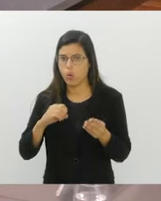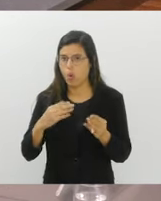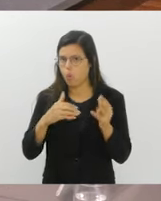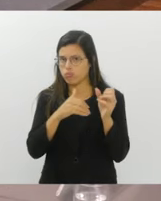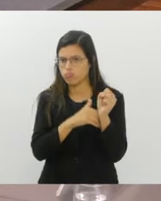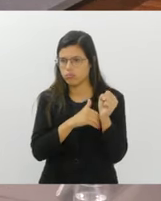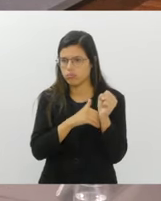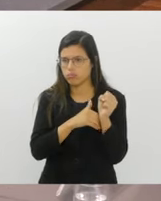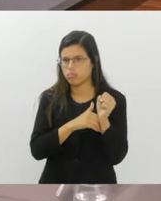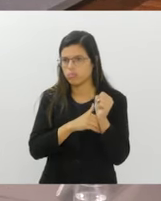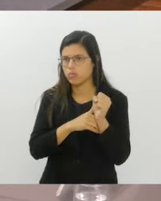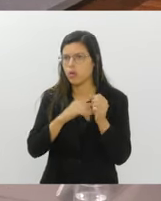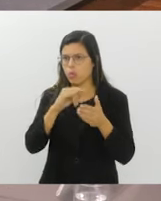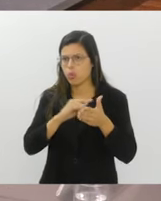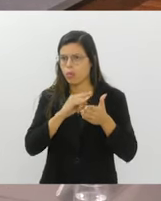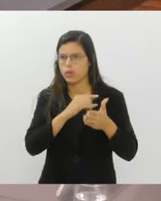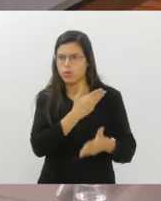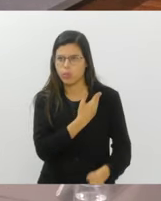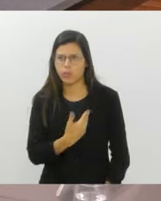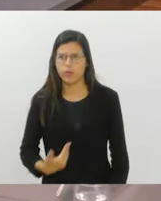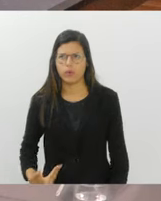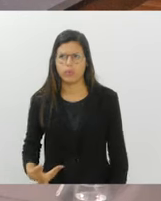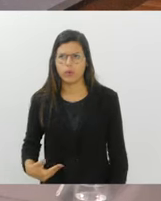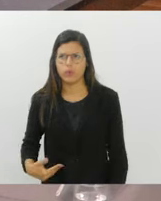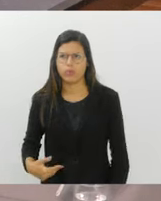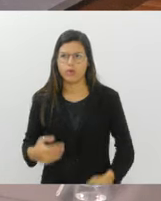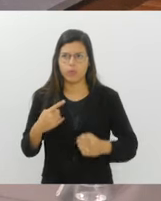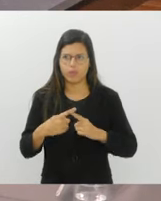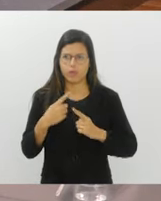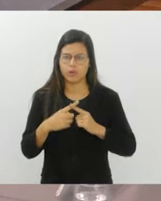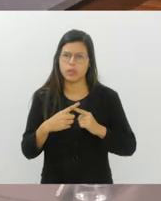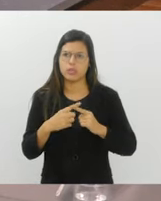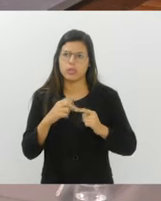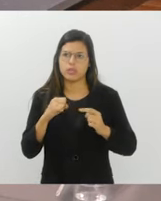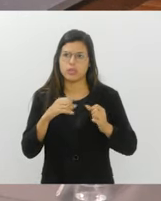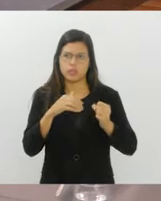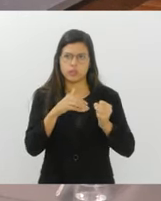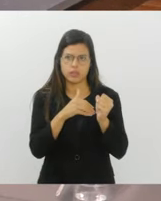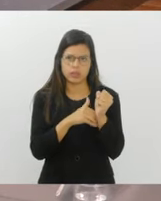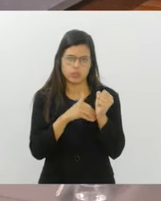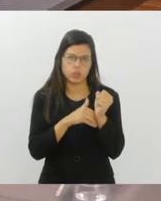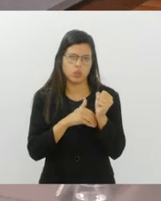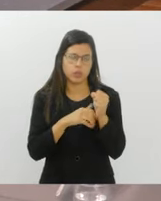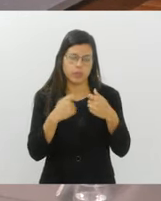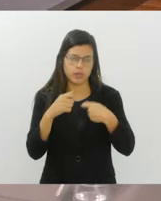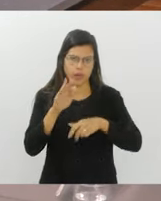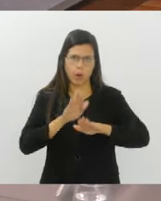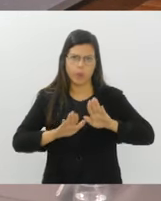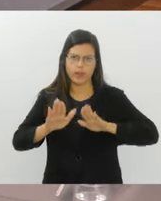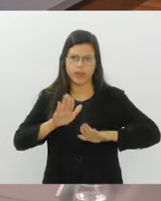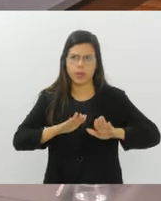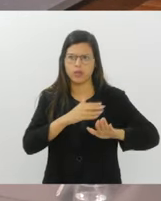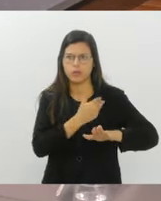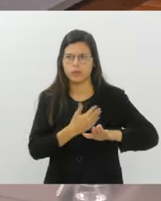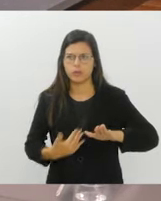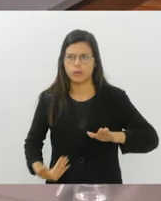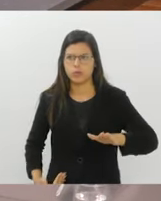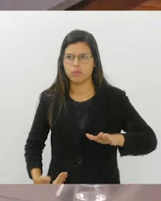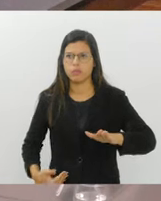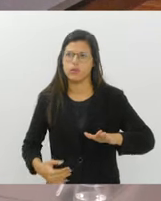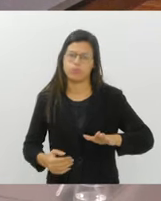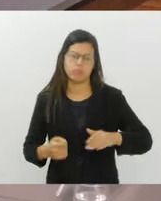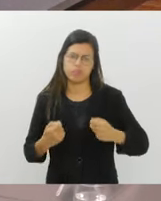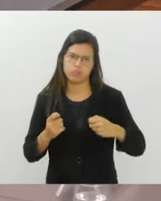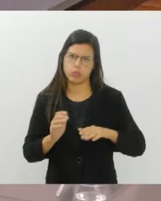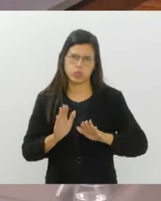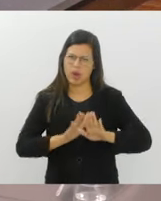públicos. Porque, quando é sigiloso, a gente tem que tomar algum grau de cuidado. Quando é público, nem tanto.